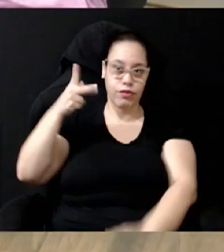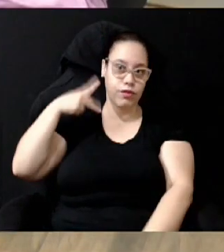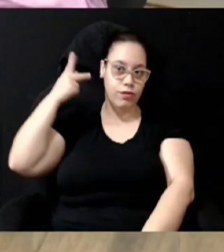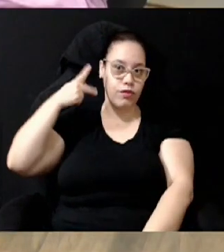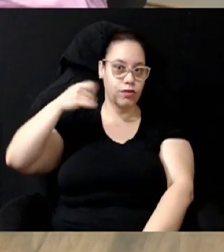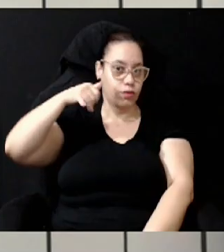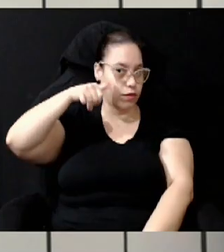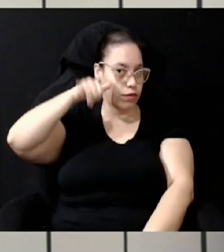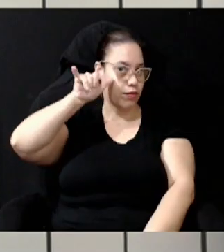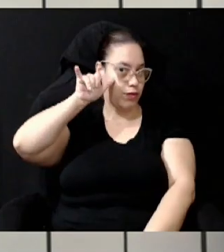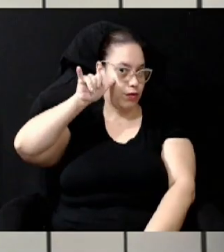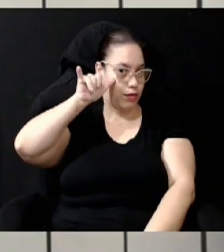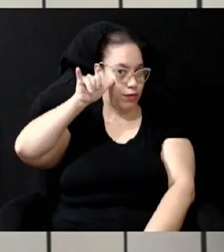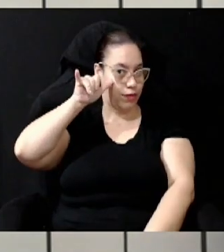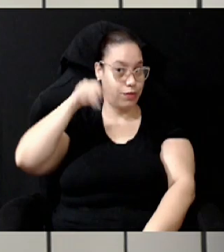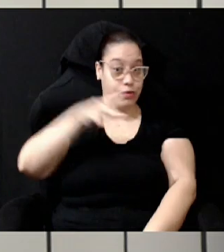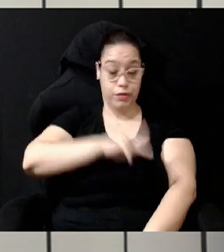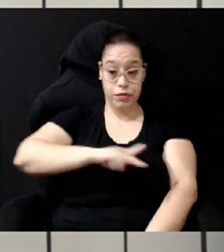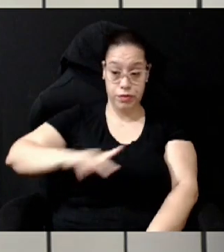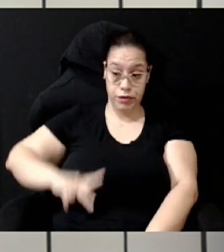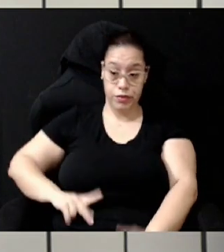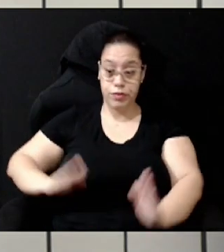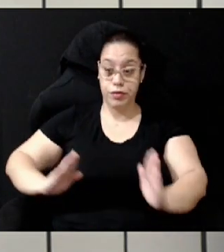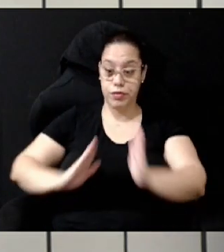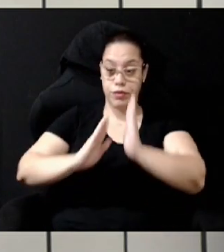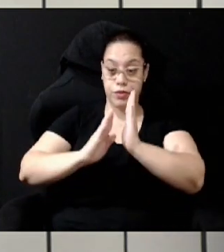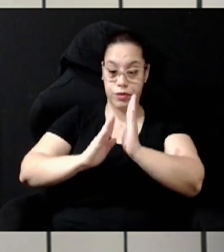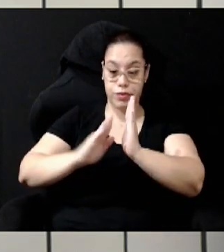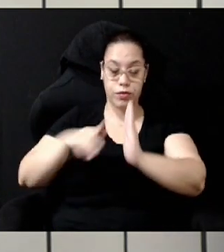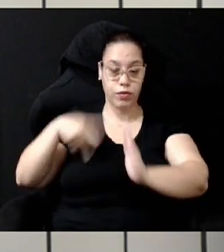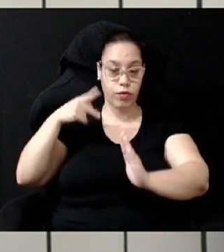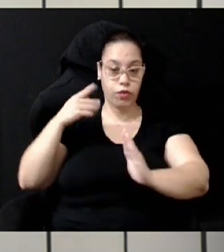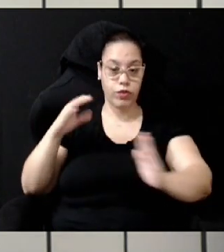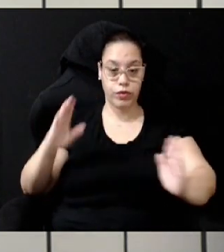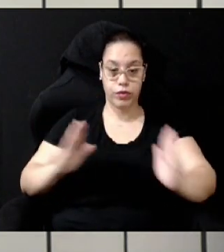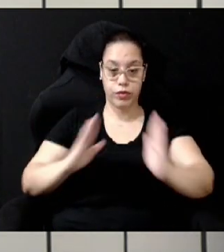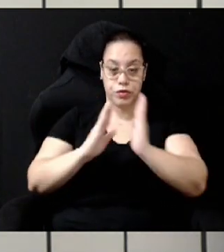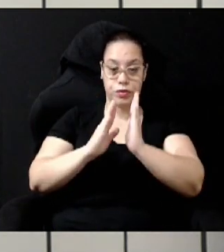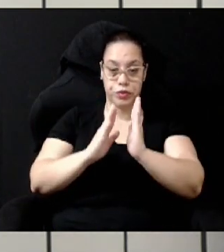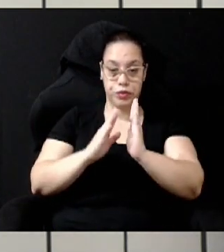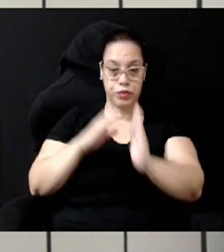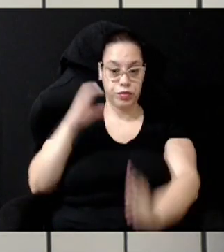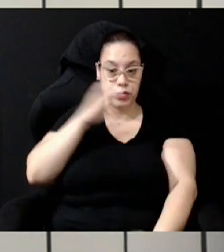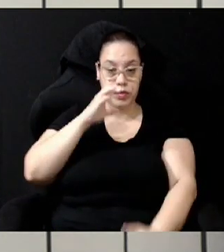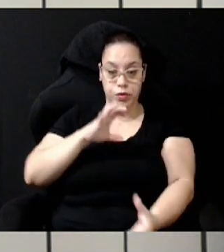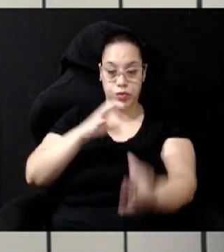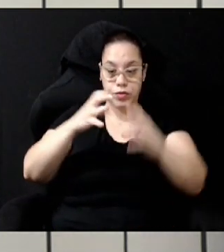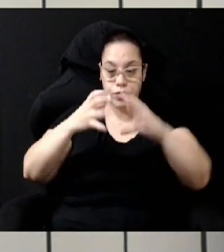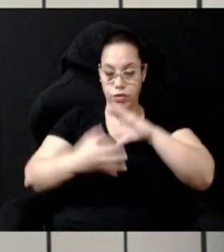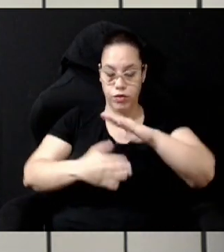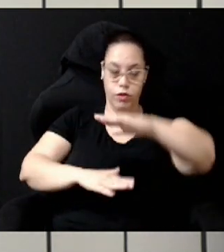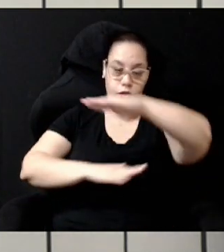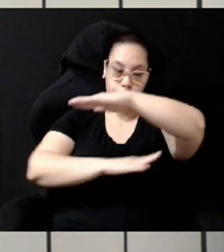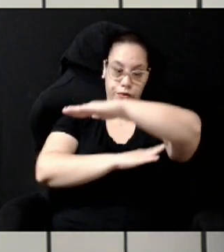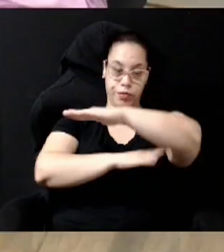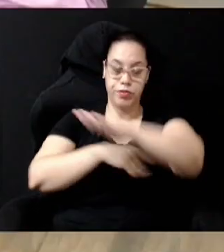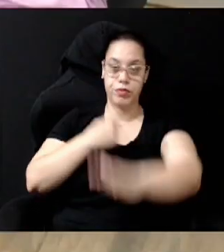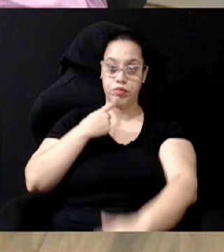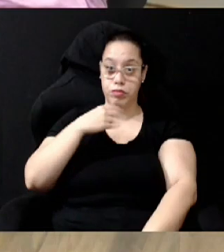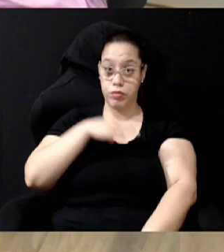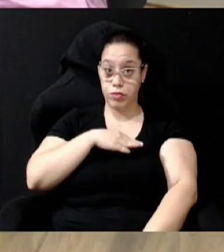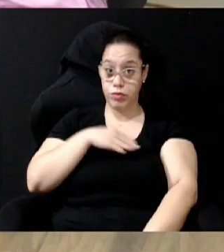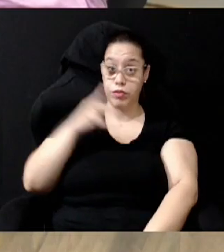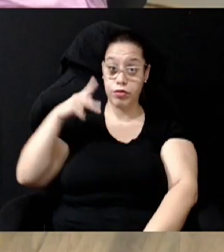ele que foi presidente da Frente Parlamentar de Enfrentamento das Emergências Climáticas aqui na Câmara Municipal de Campinas, vereador